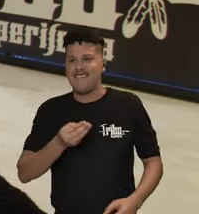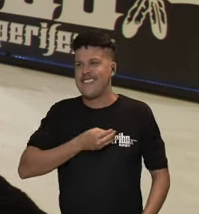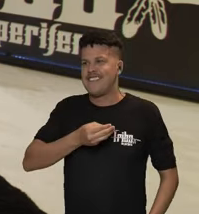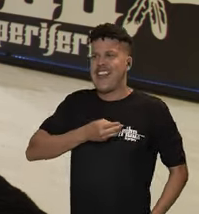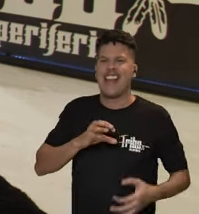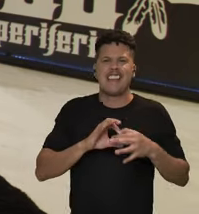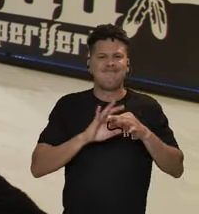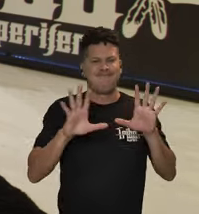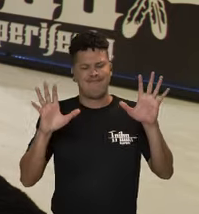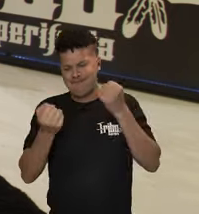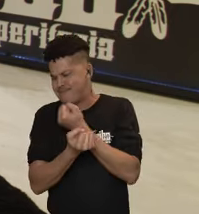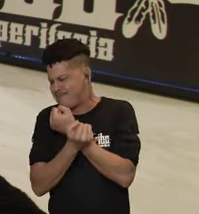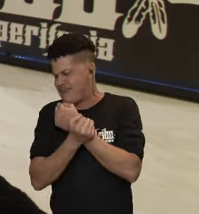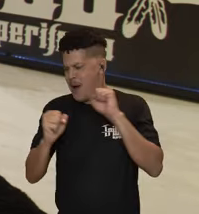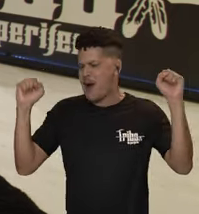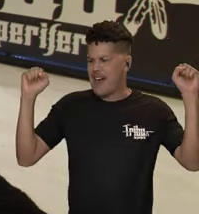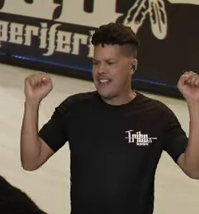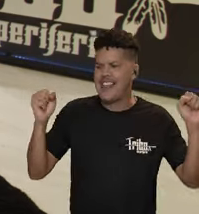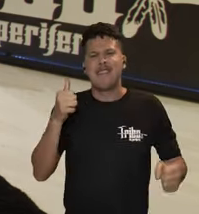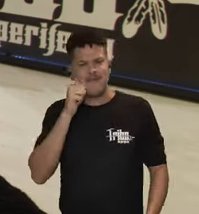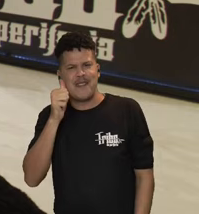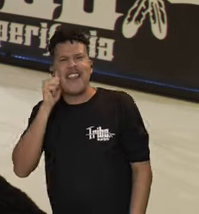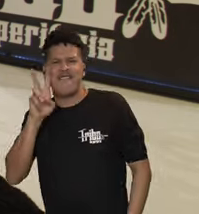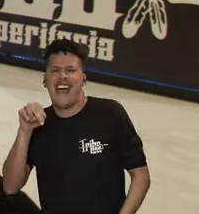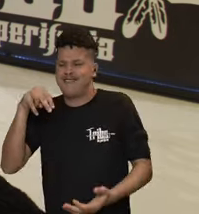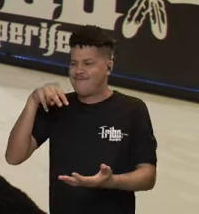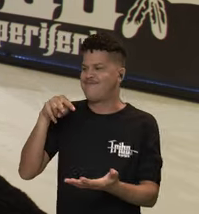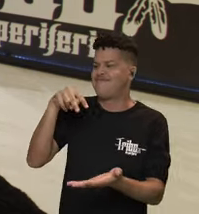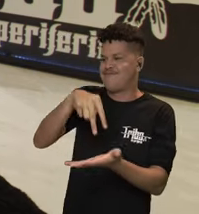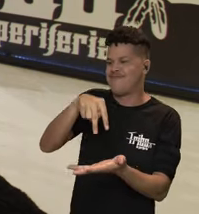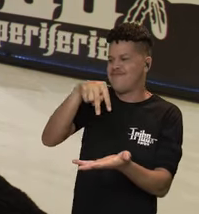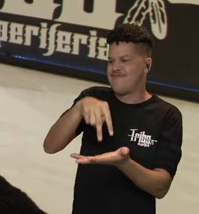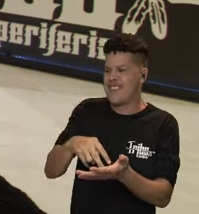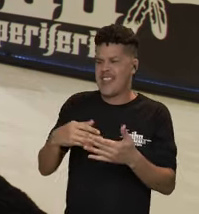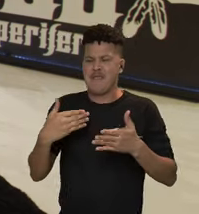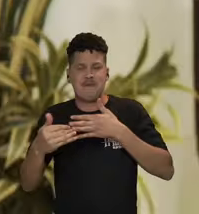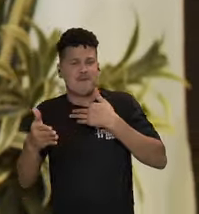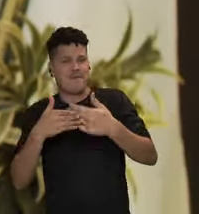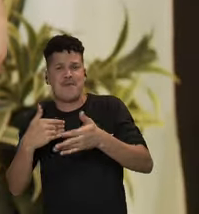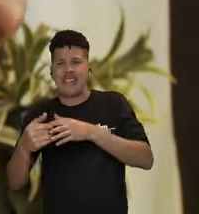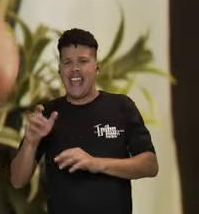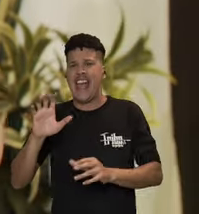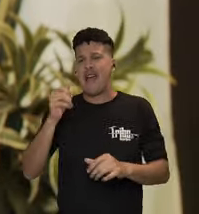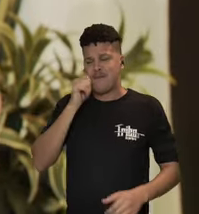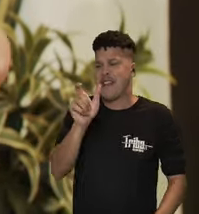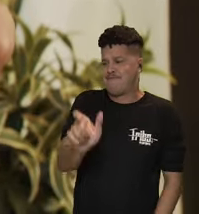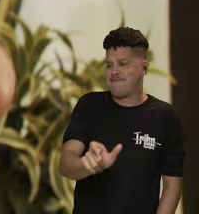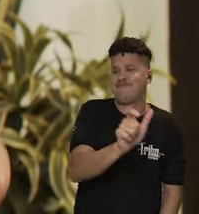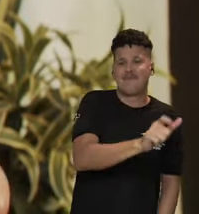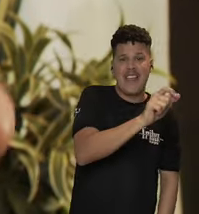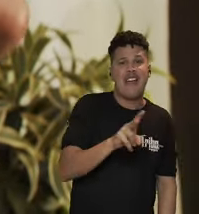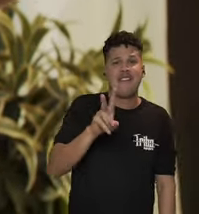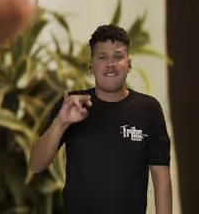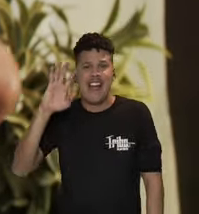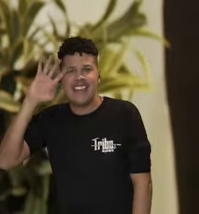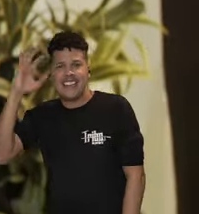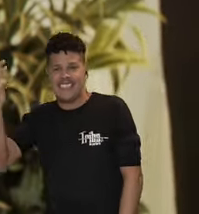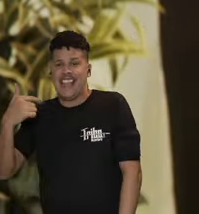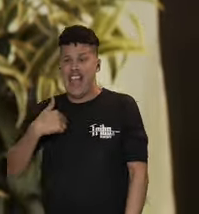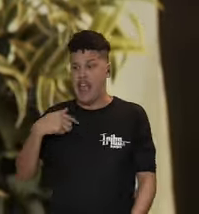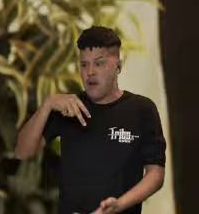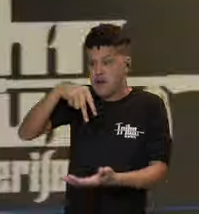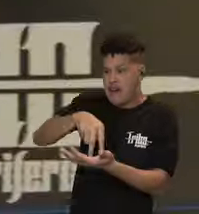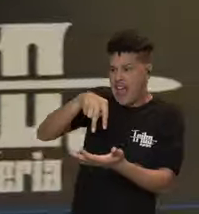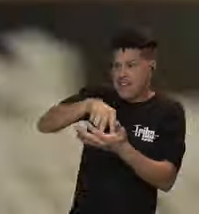qual valor. Elas vão gostar, e seja como for. Sim. Ela é que decide, e eu tô no meio até essas